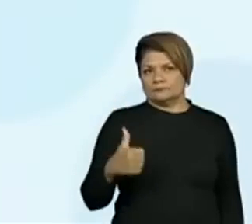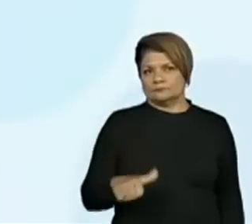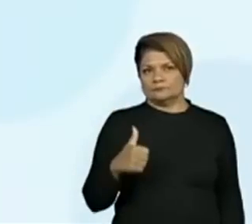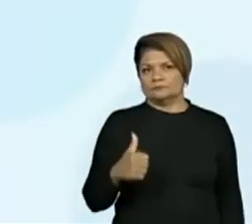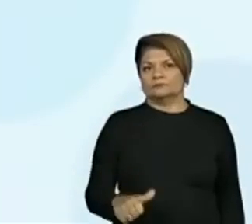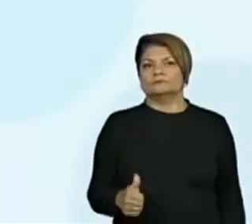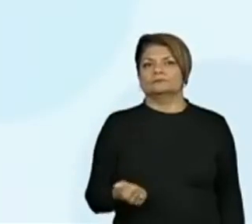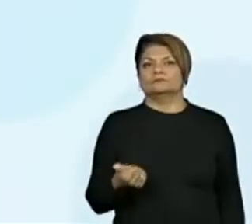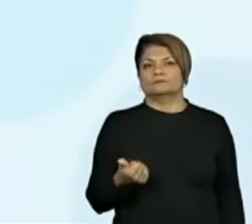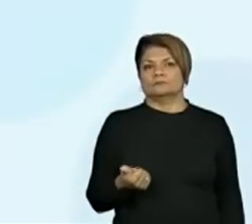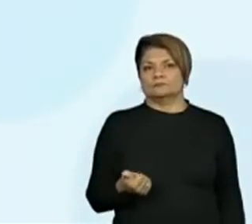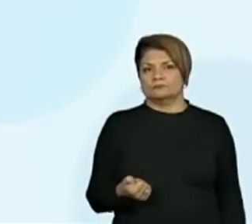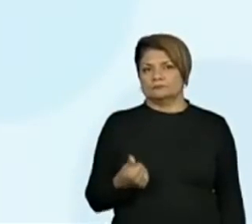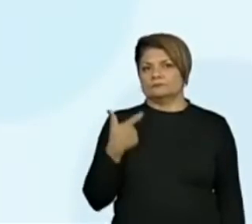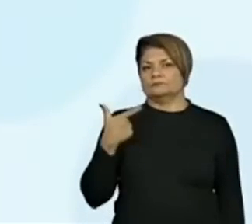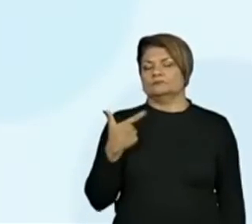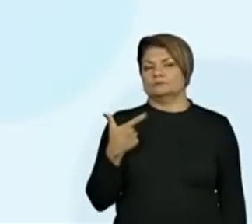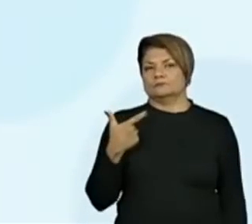Onze.